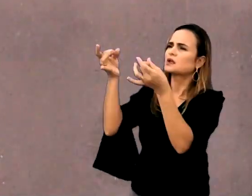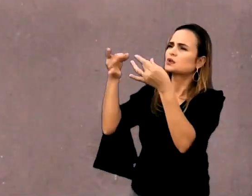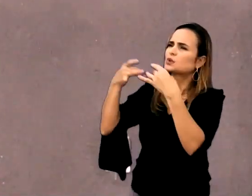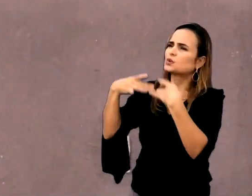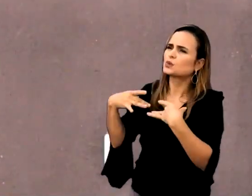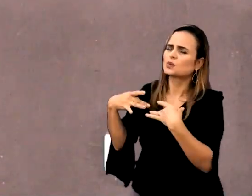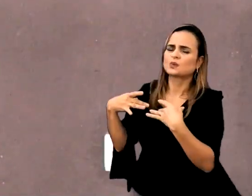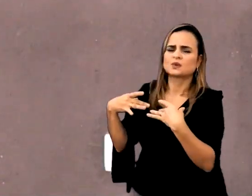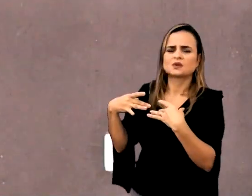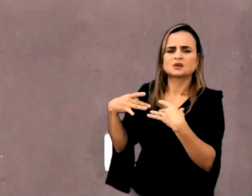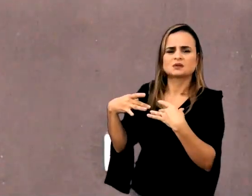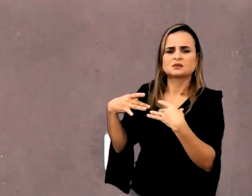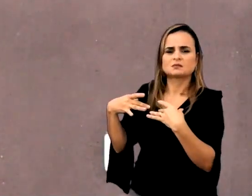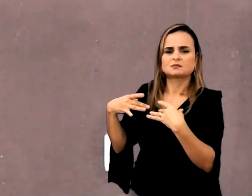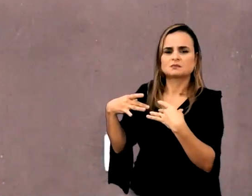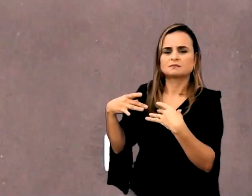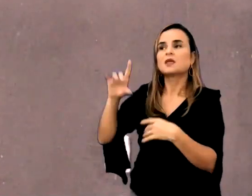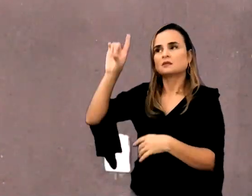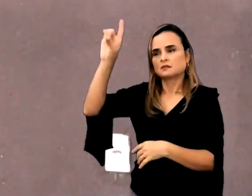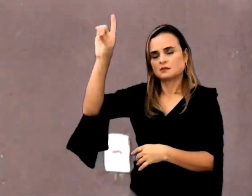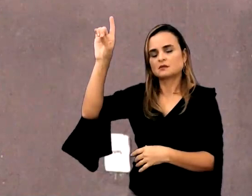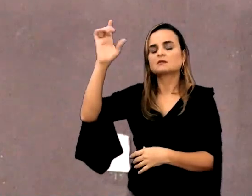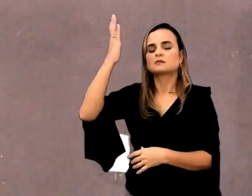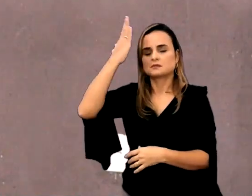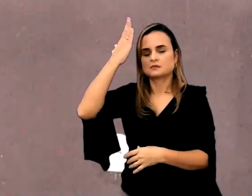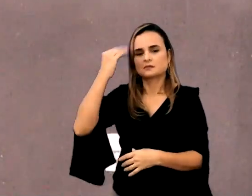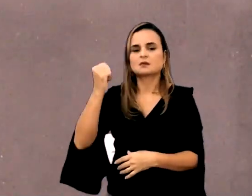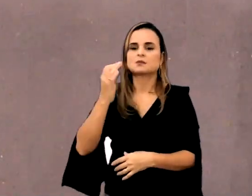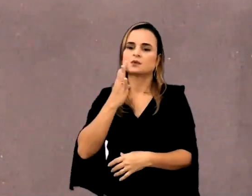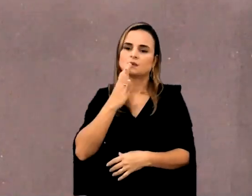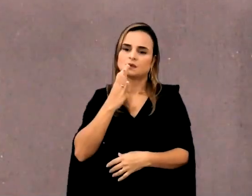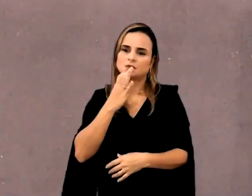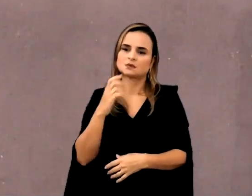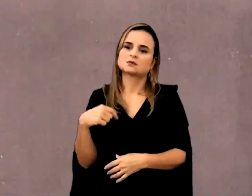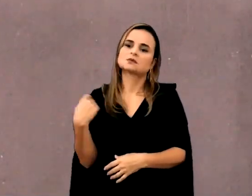Deus. Mas Deus nos ouve.